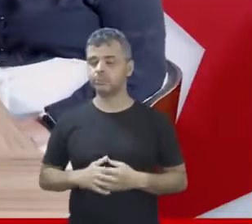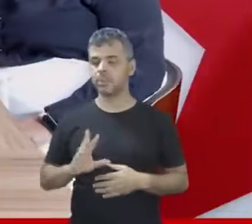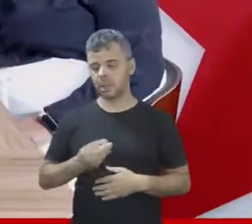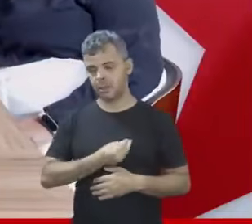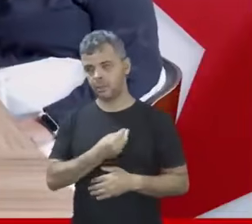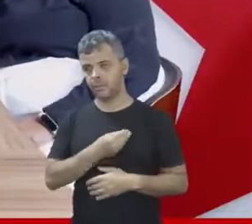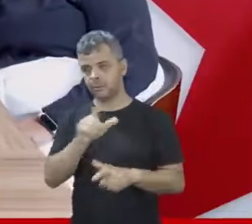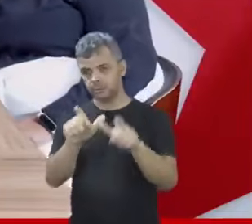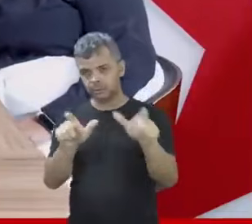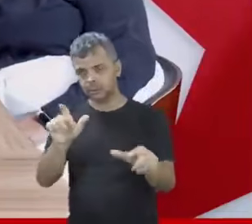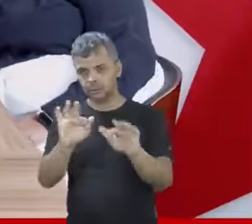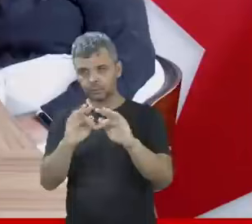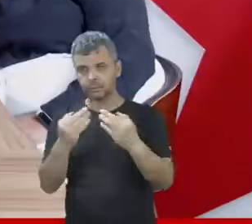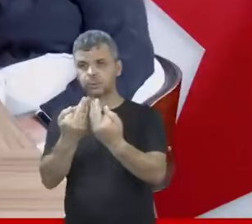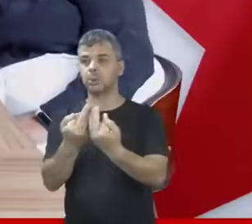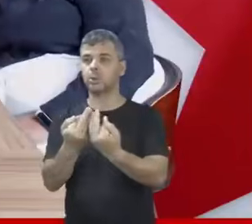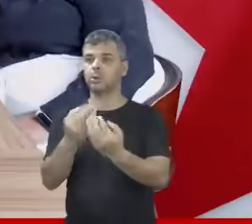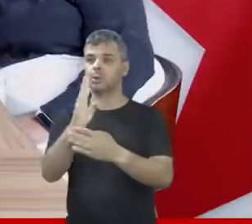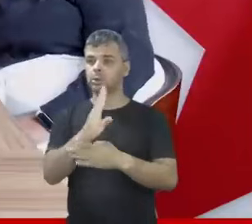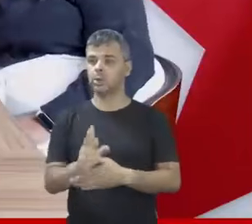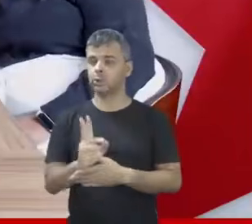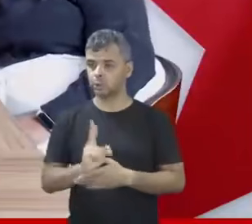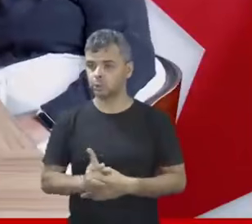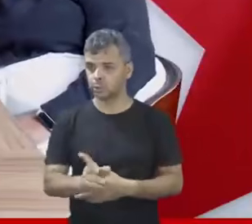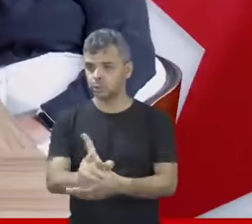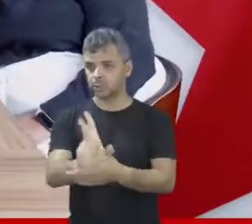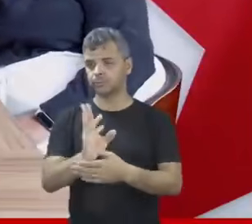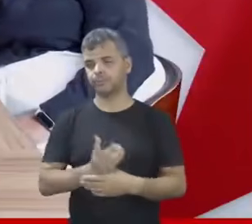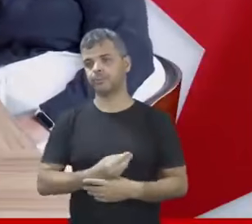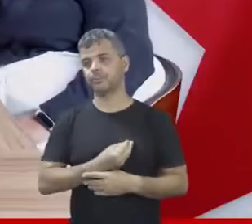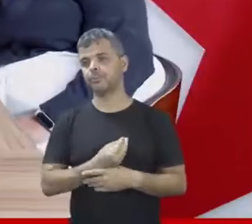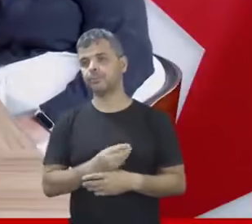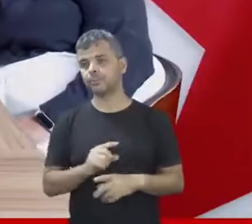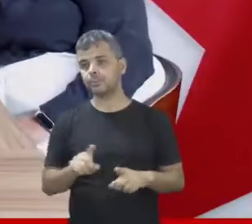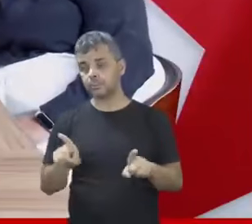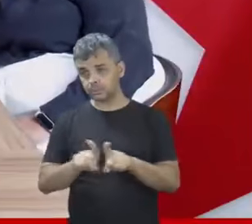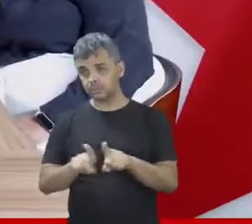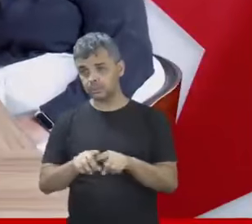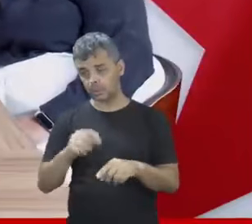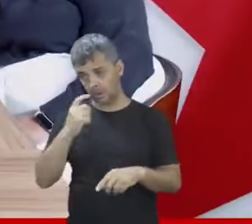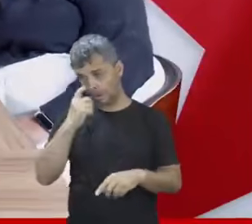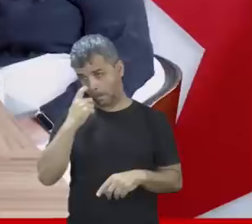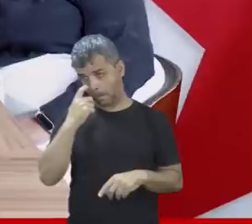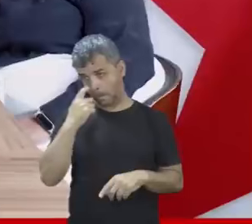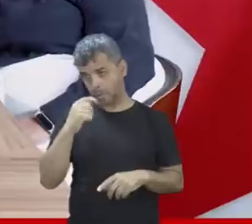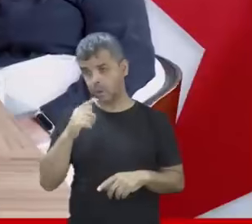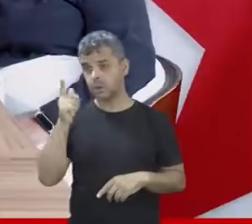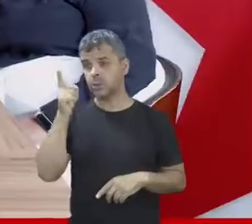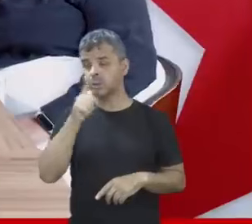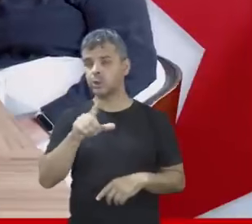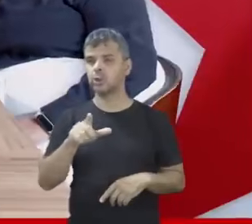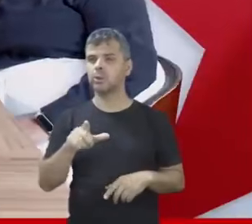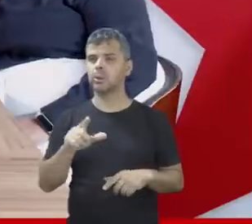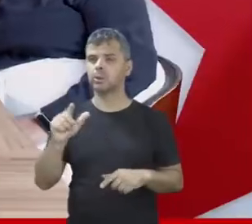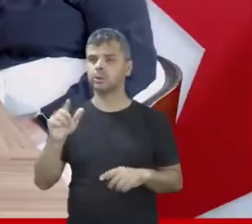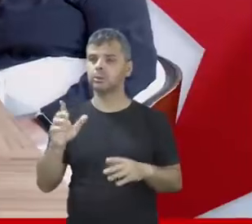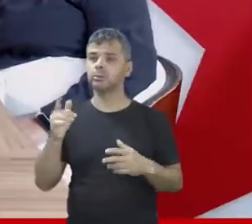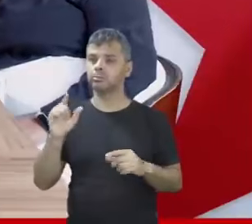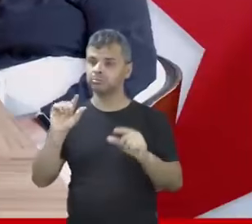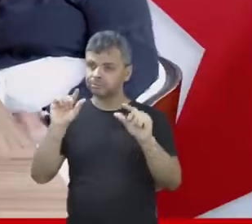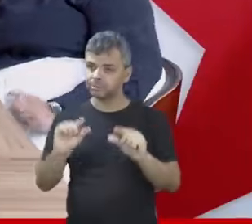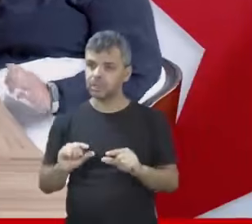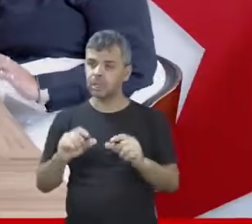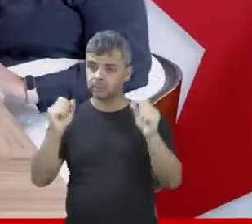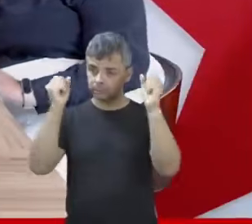realidade de muitas famílias Brasil afora, continua sendo essa realidade, até porque conseguir conquistar o mínimo ainda